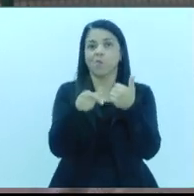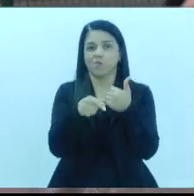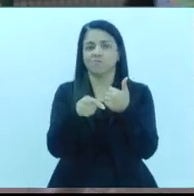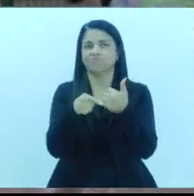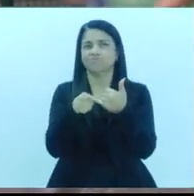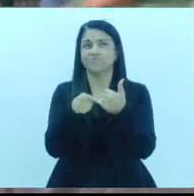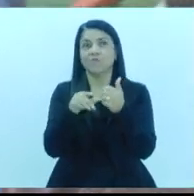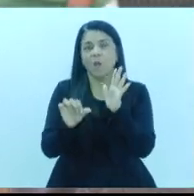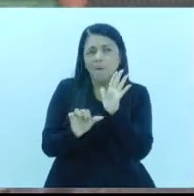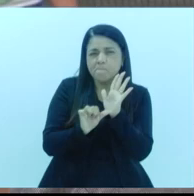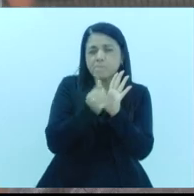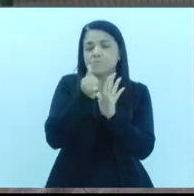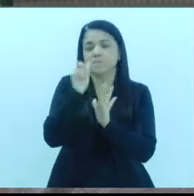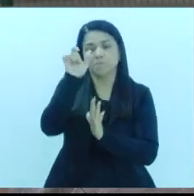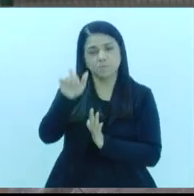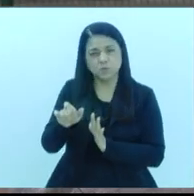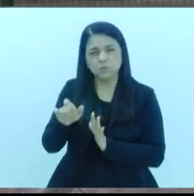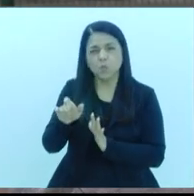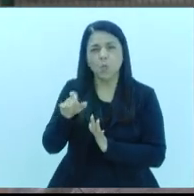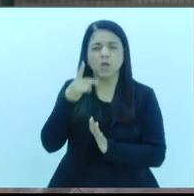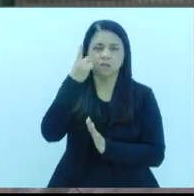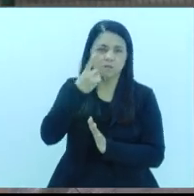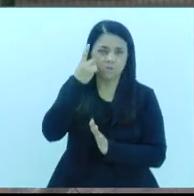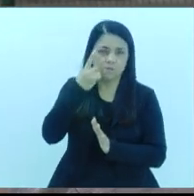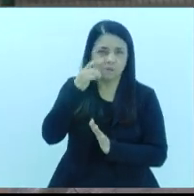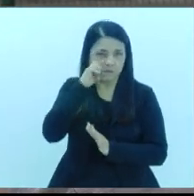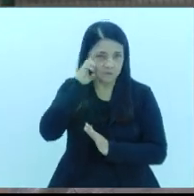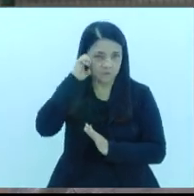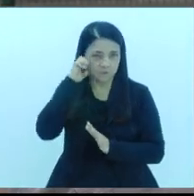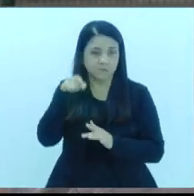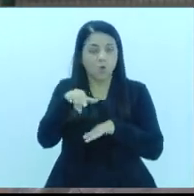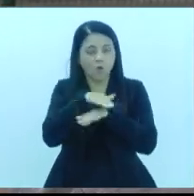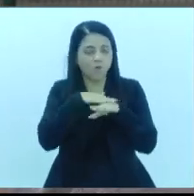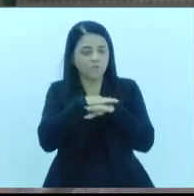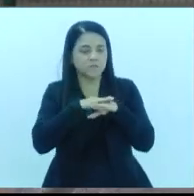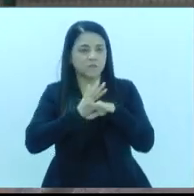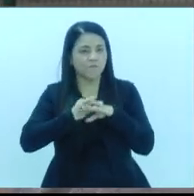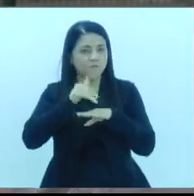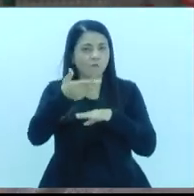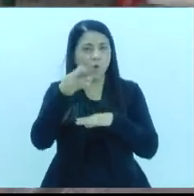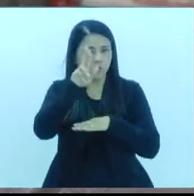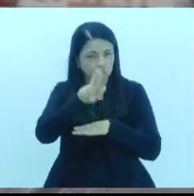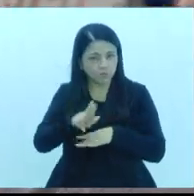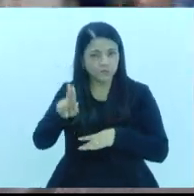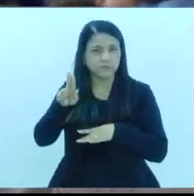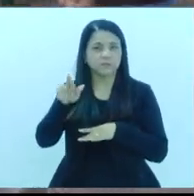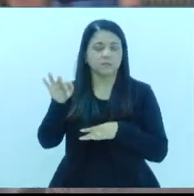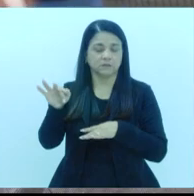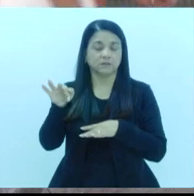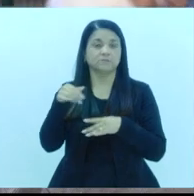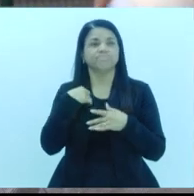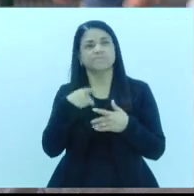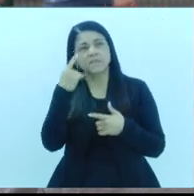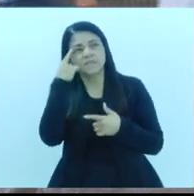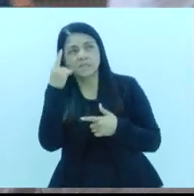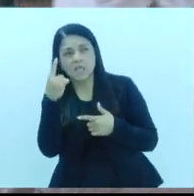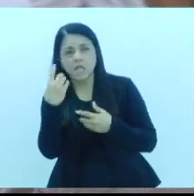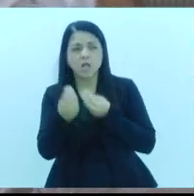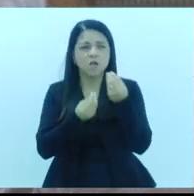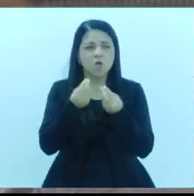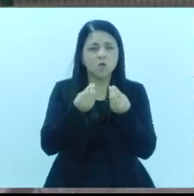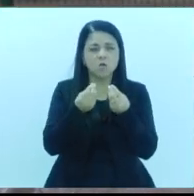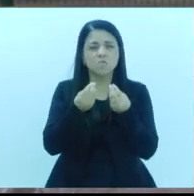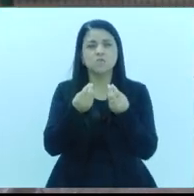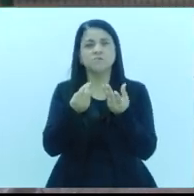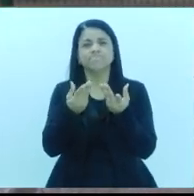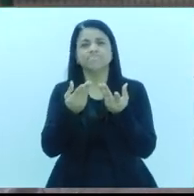eu diria que foi a primeira pessoa com quem eu conversei fora do âmbito universitário, né? A gente queria ter uma ideia, se era uma ideia que fazia sentido do